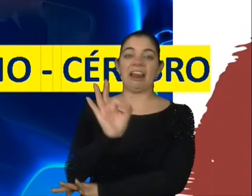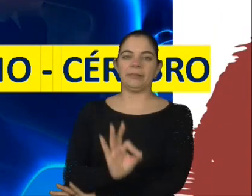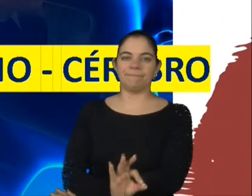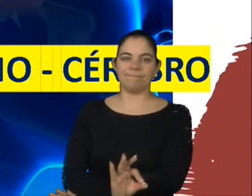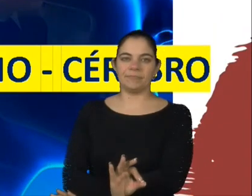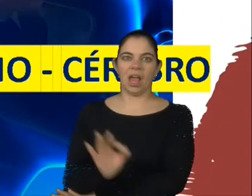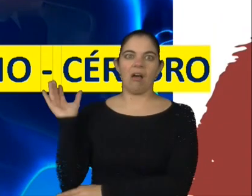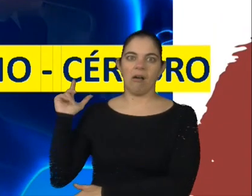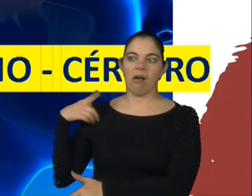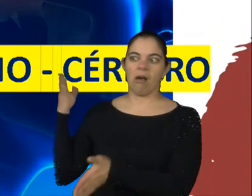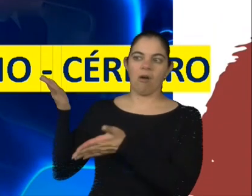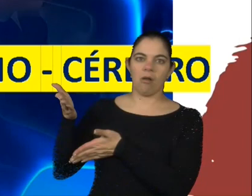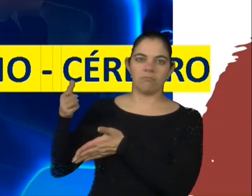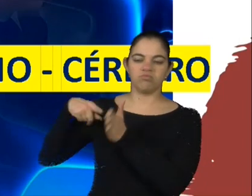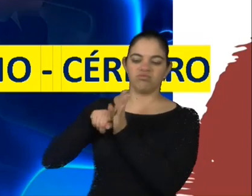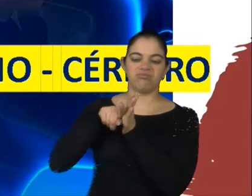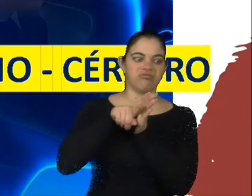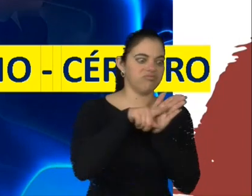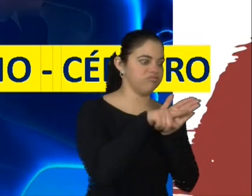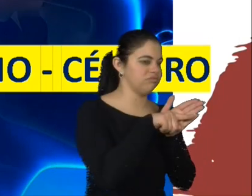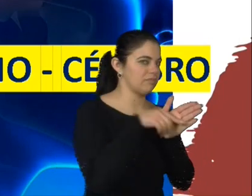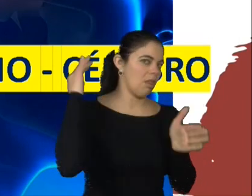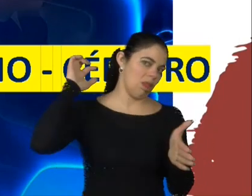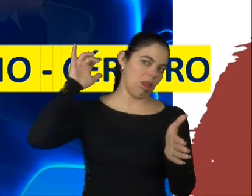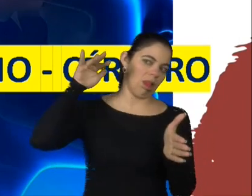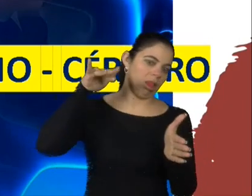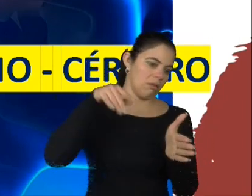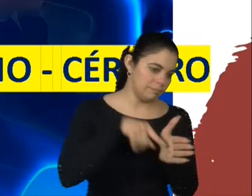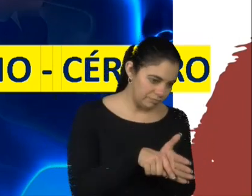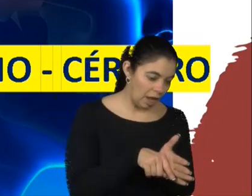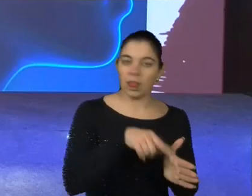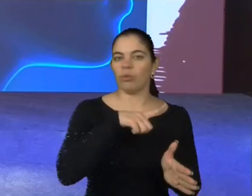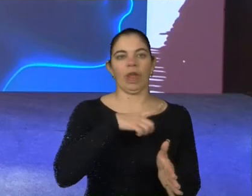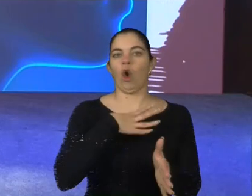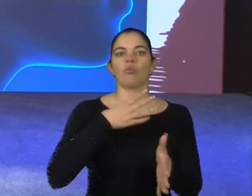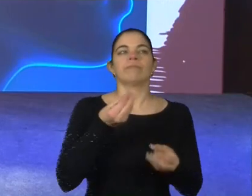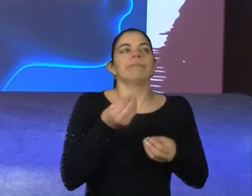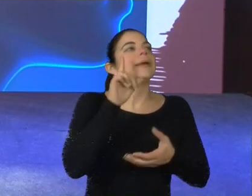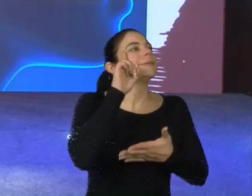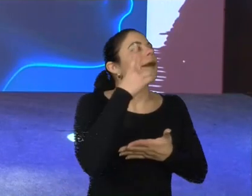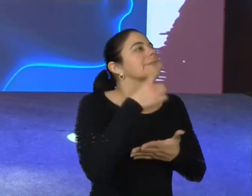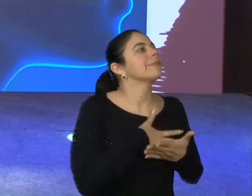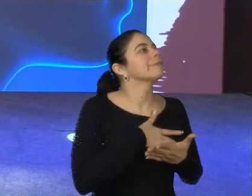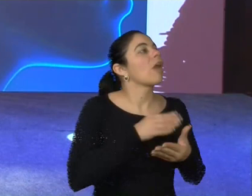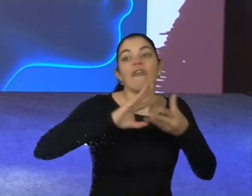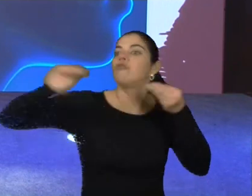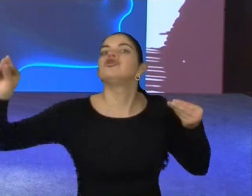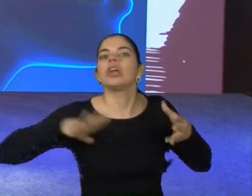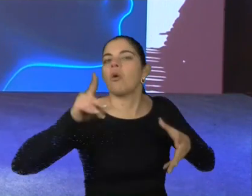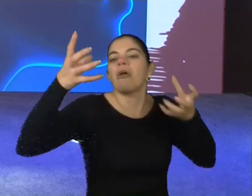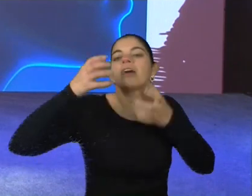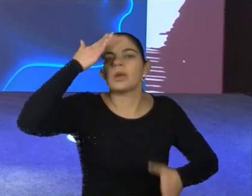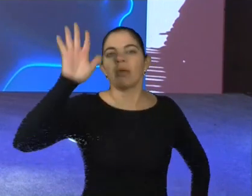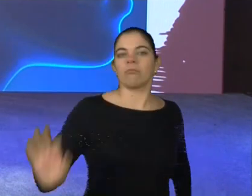mais pesquisas em relação a esse assunto. Não tem como fugir disso, não tem como você não entender